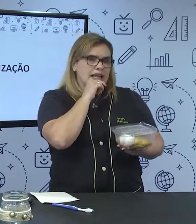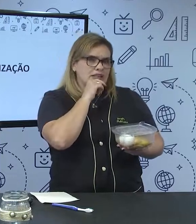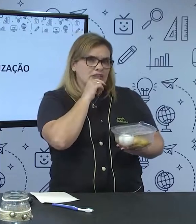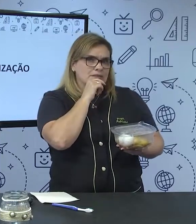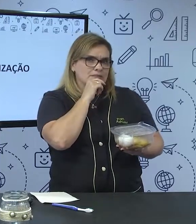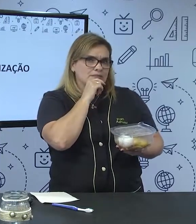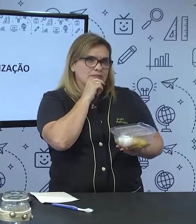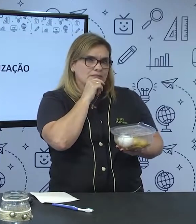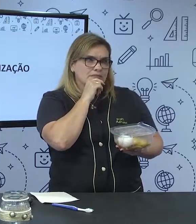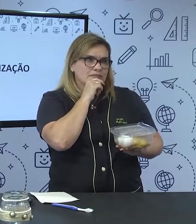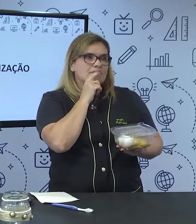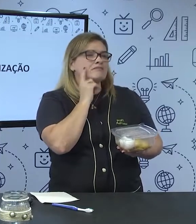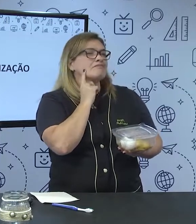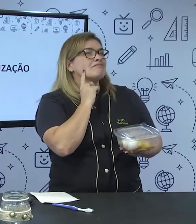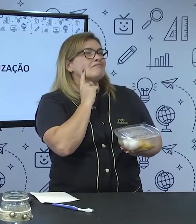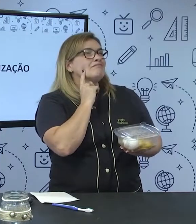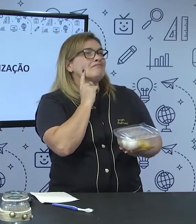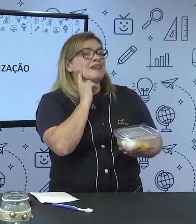de reciclagem?